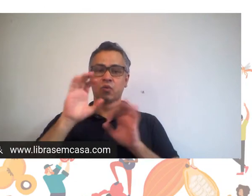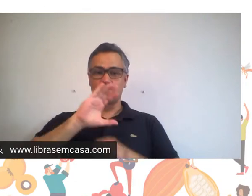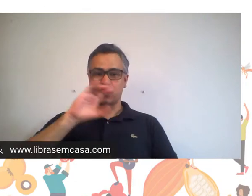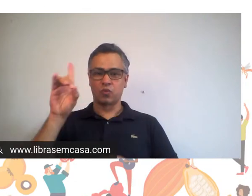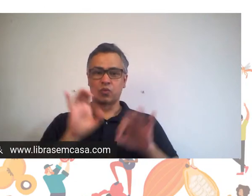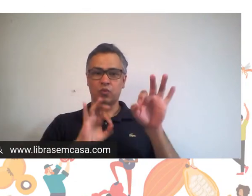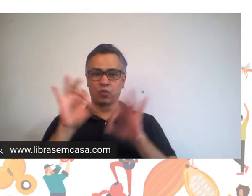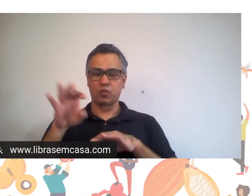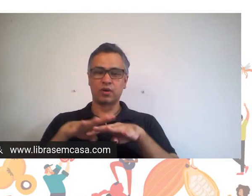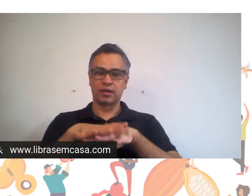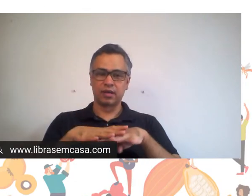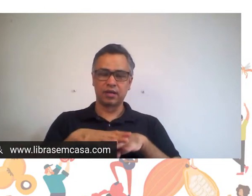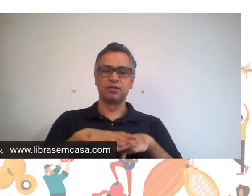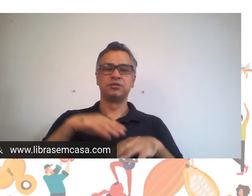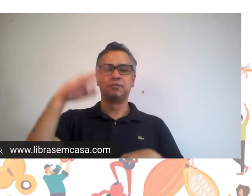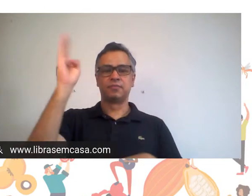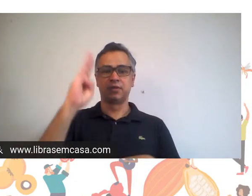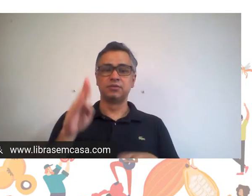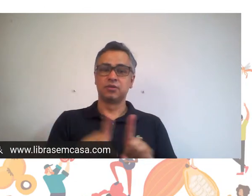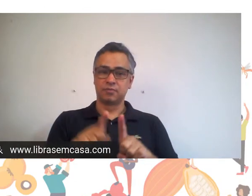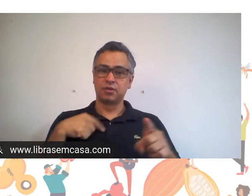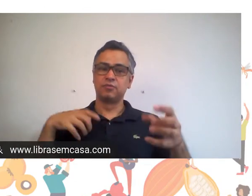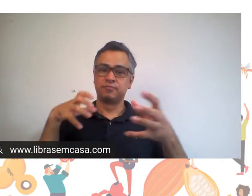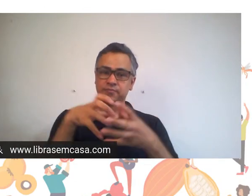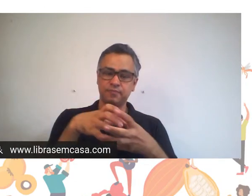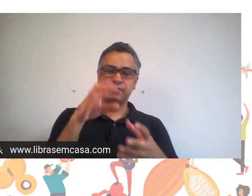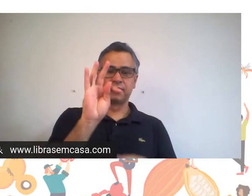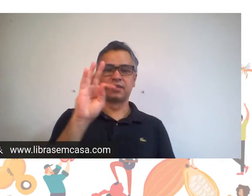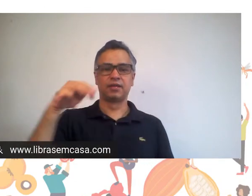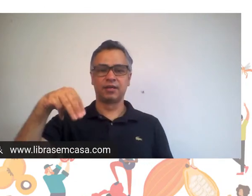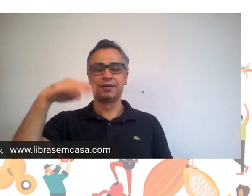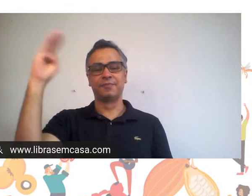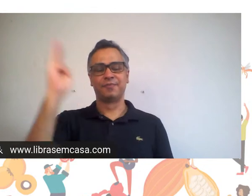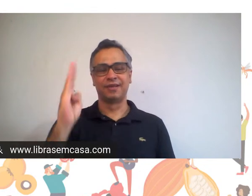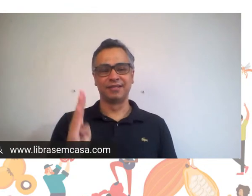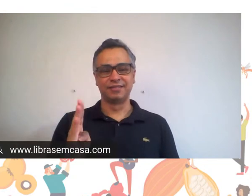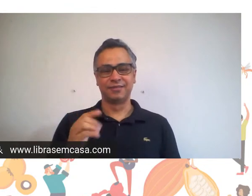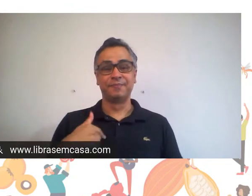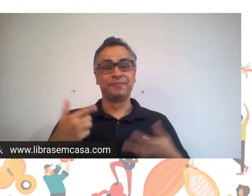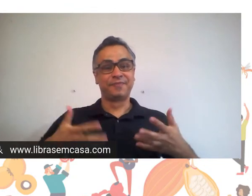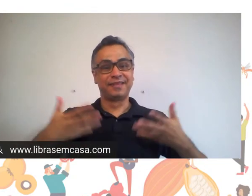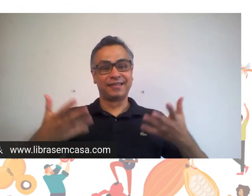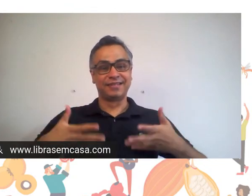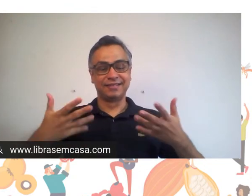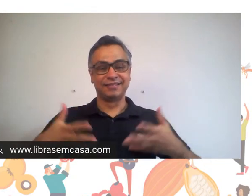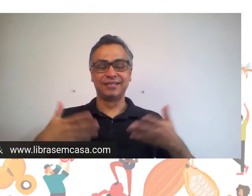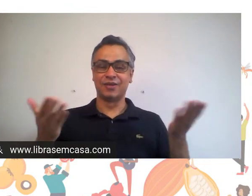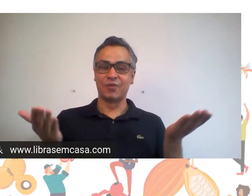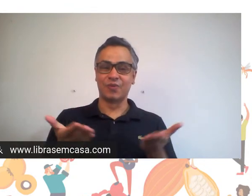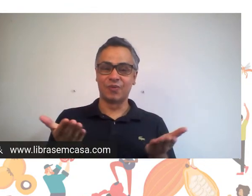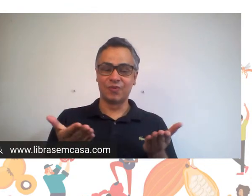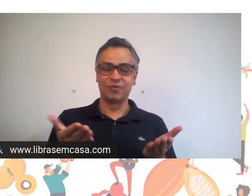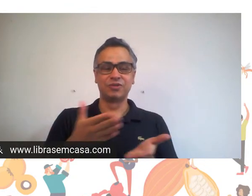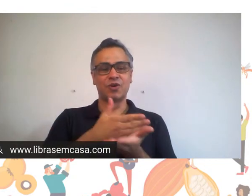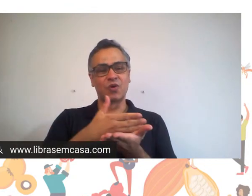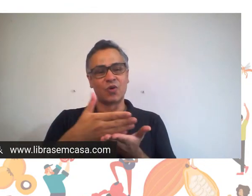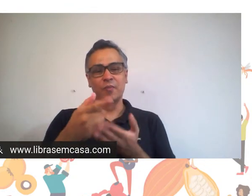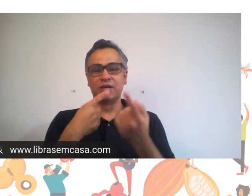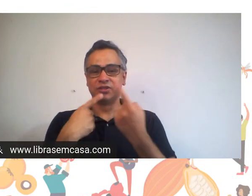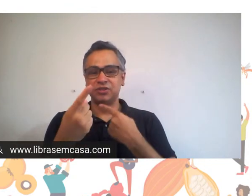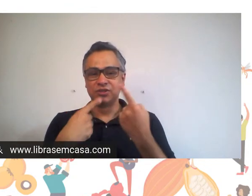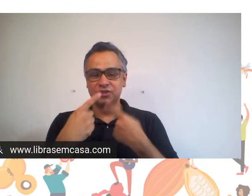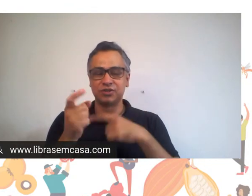sou parte da equipe do Terra Madre Brasil. É com grande alegria que iniciamos hoje o diálogo do Terra Madre,